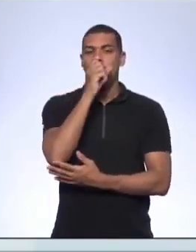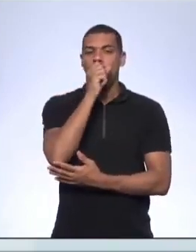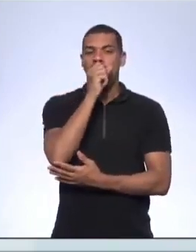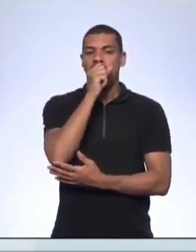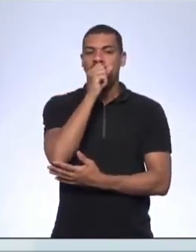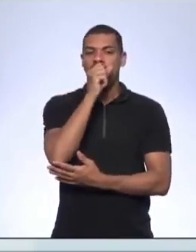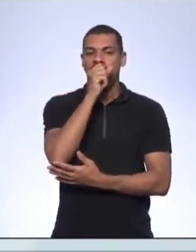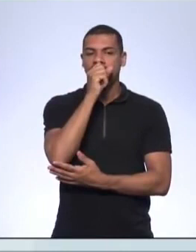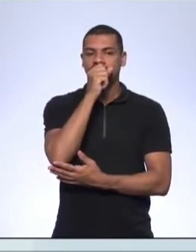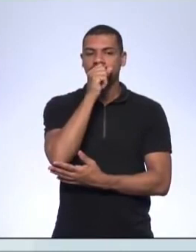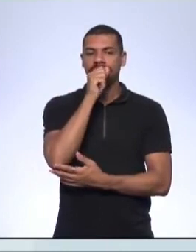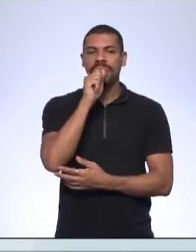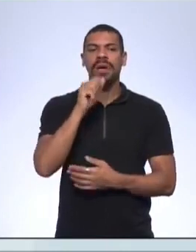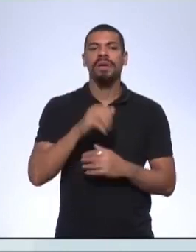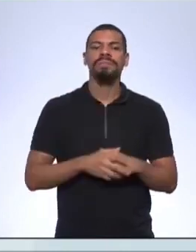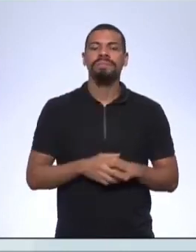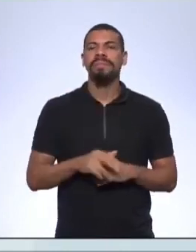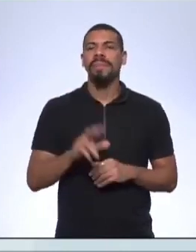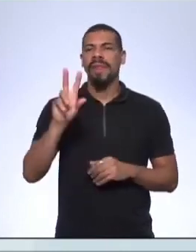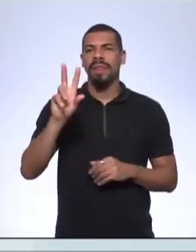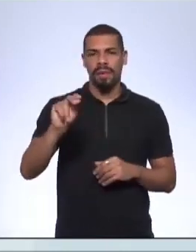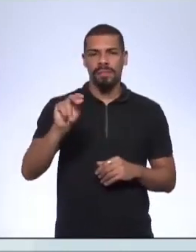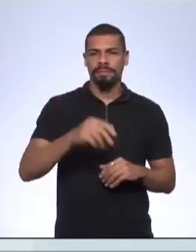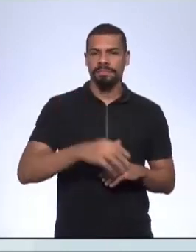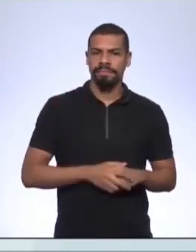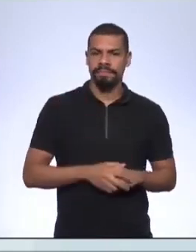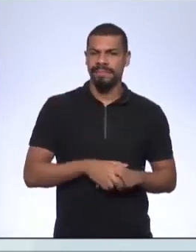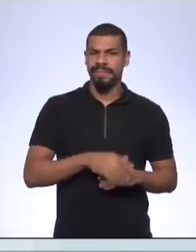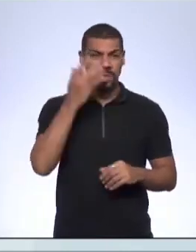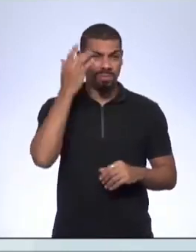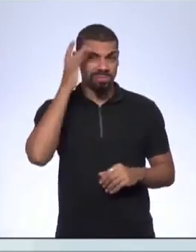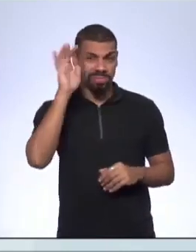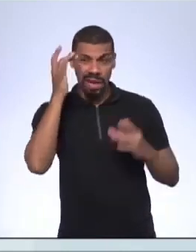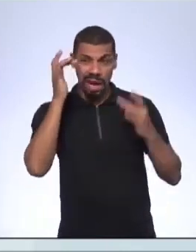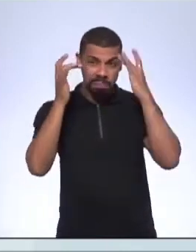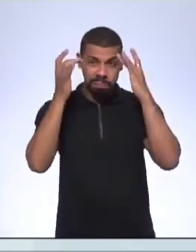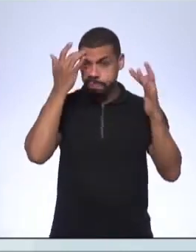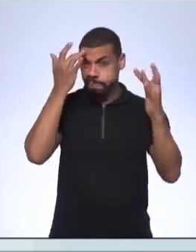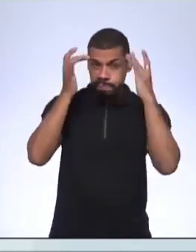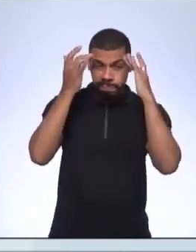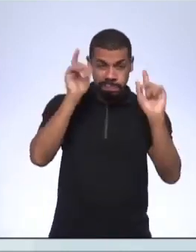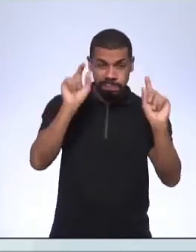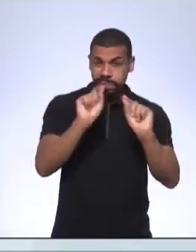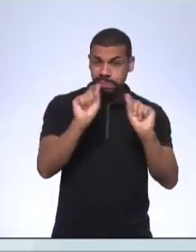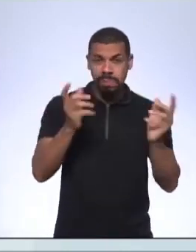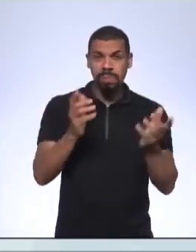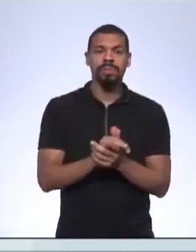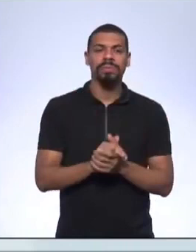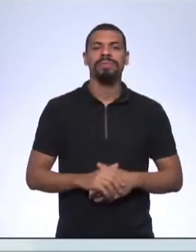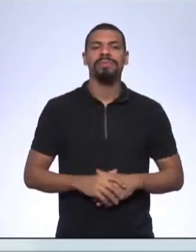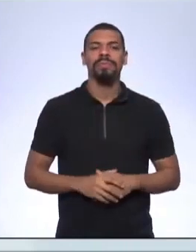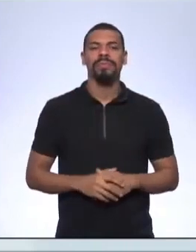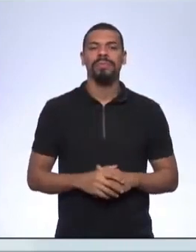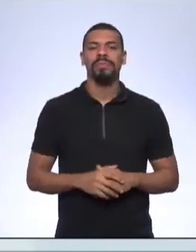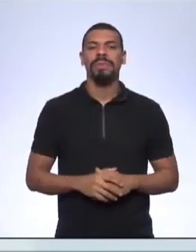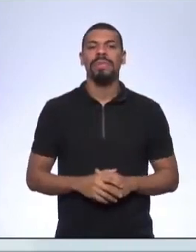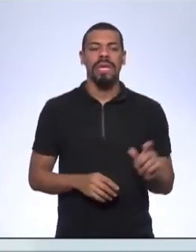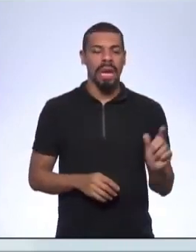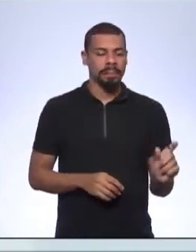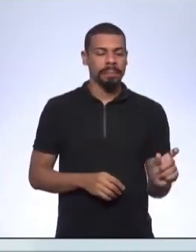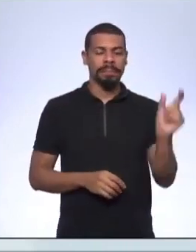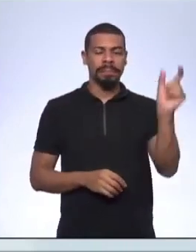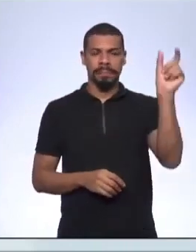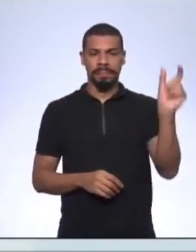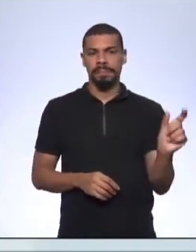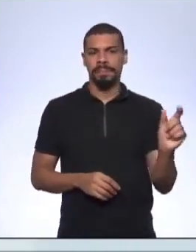não em vermelho. Não sabe e não respondeu, não tem nenhum caso. Aí você tem primeiro aqui, na primeira linha